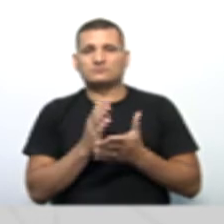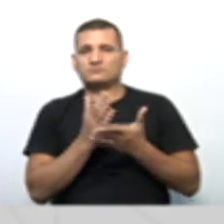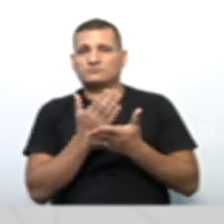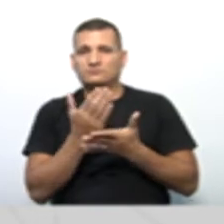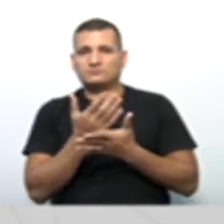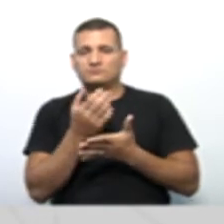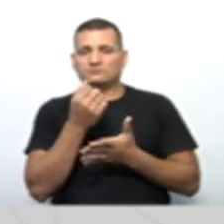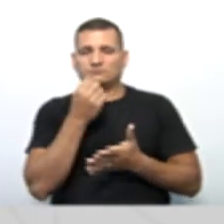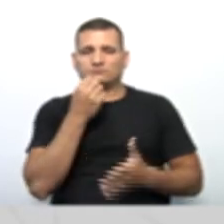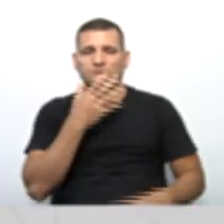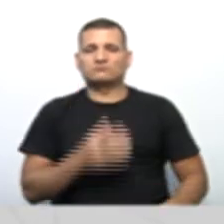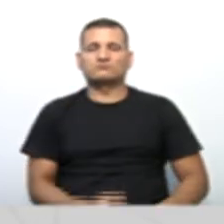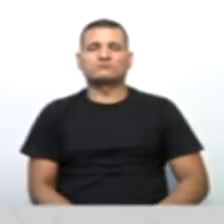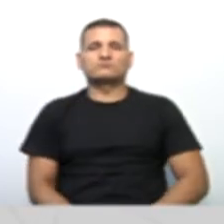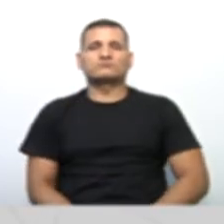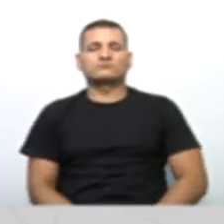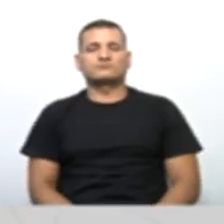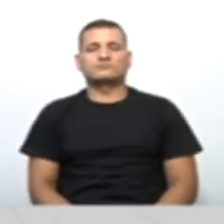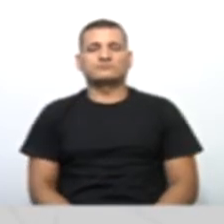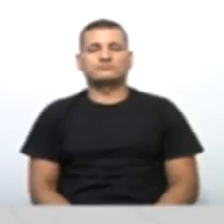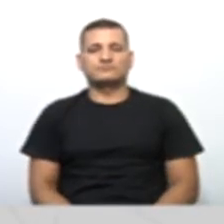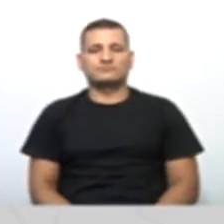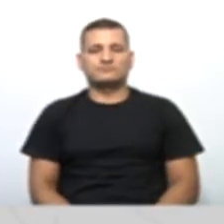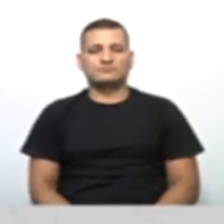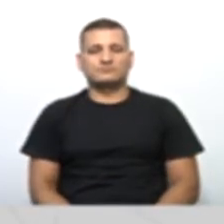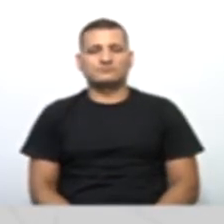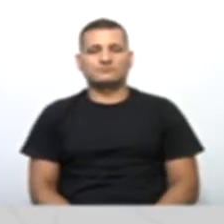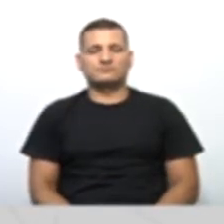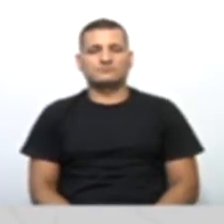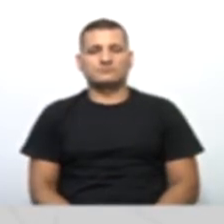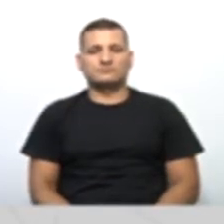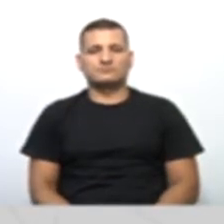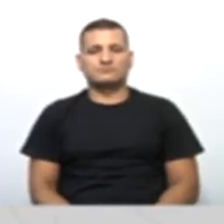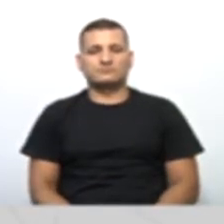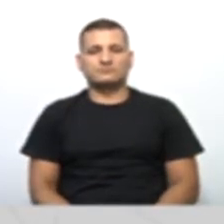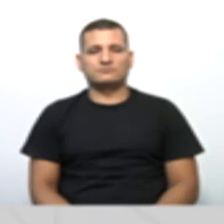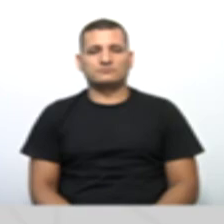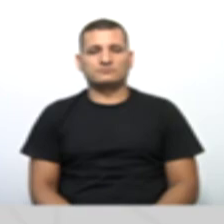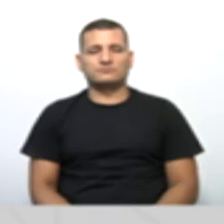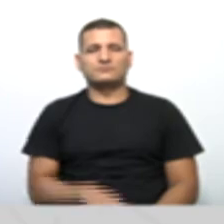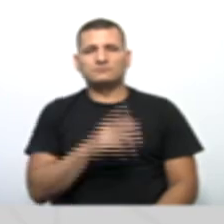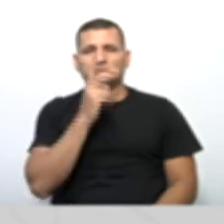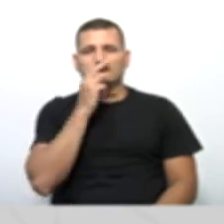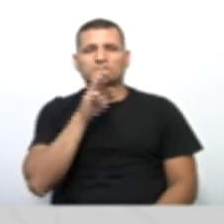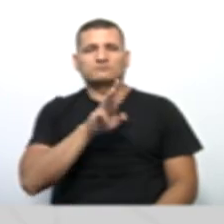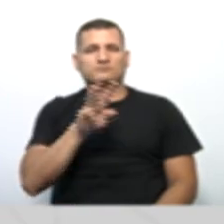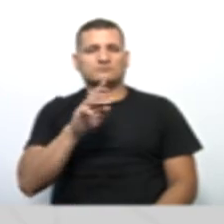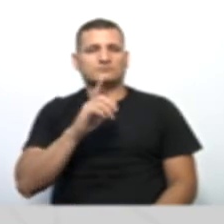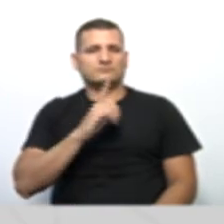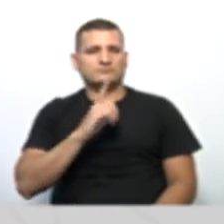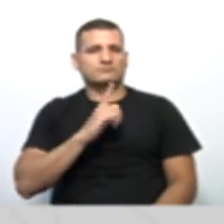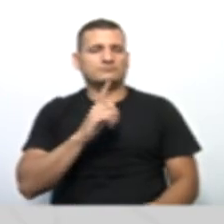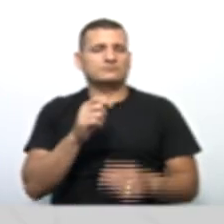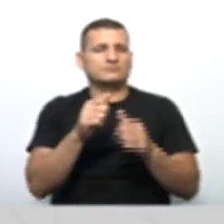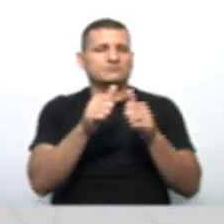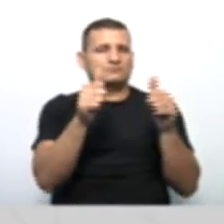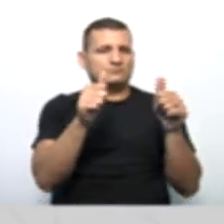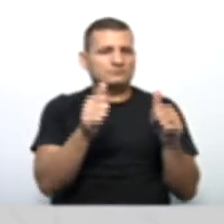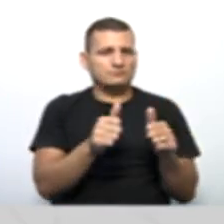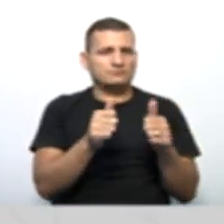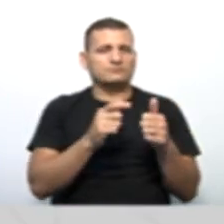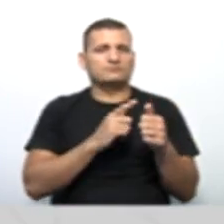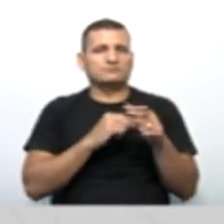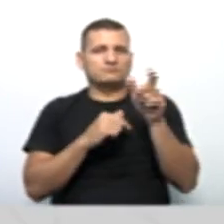bom momento tipo também é bem fácil de ler a letra dele é bem bem parecida com o site mantém bastante figura ele é separado em